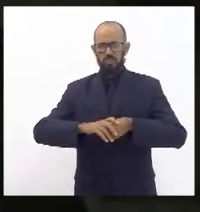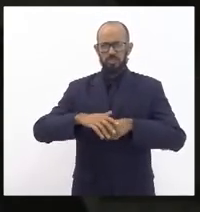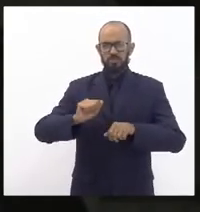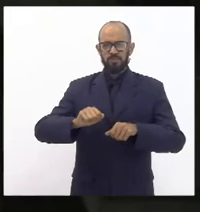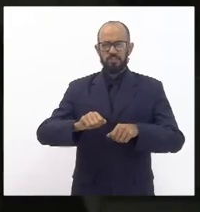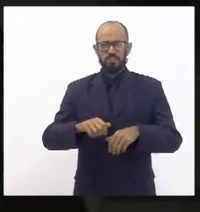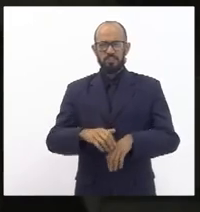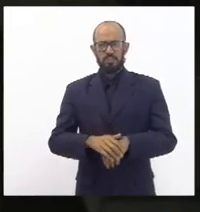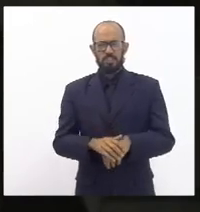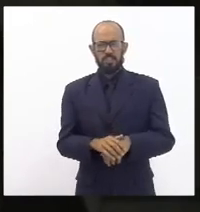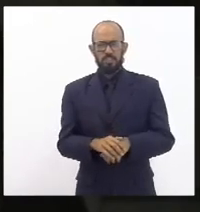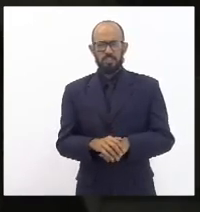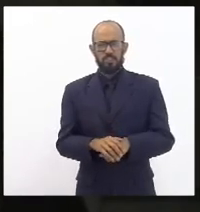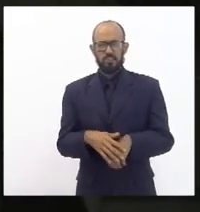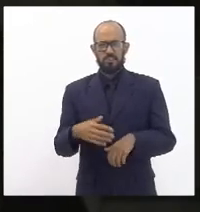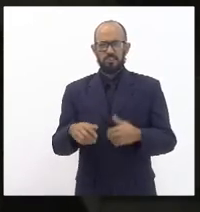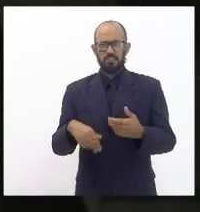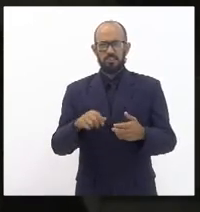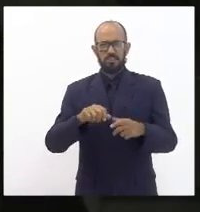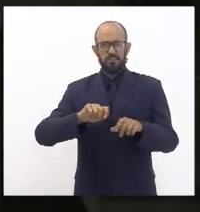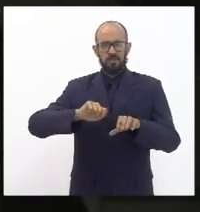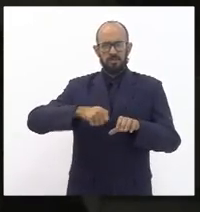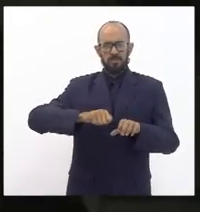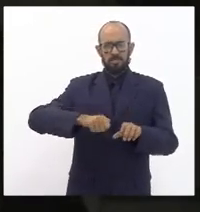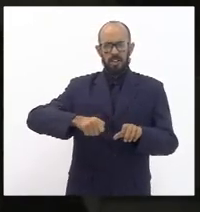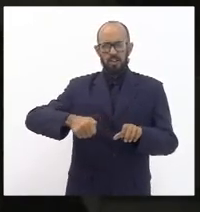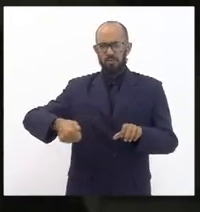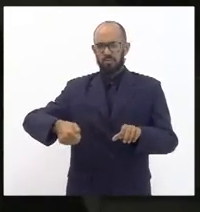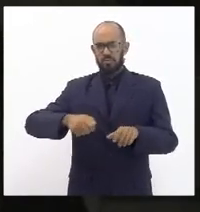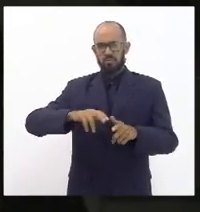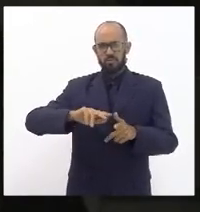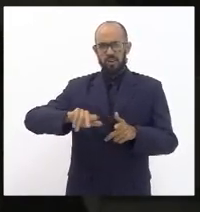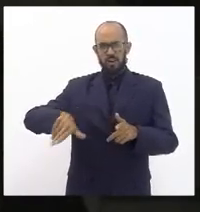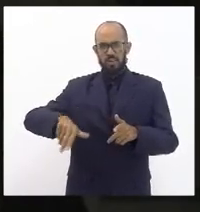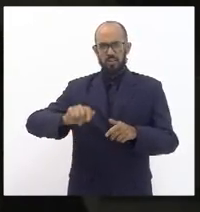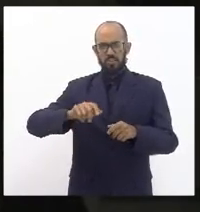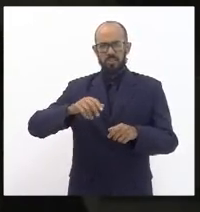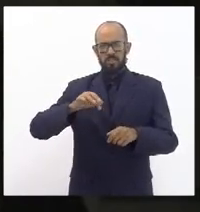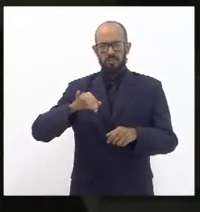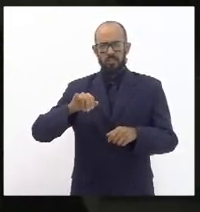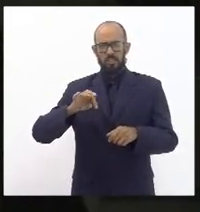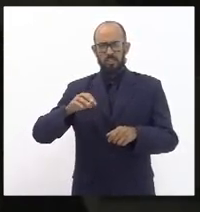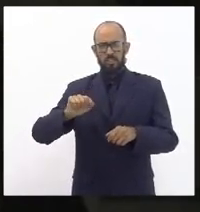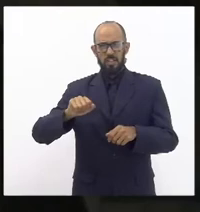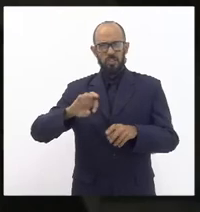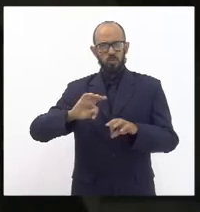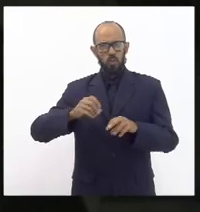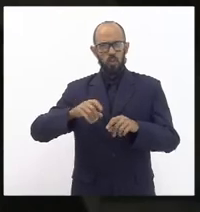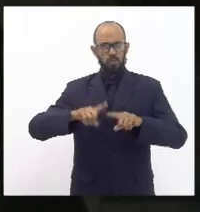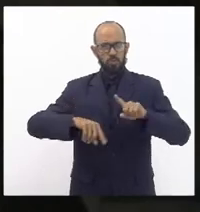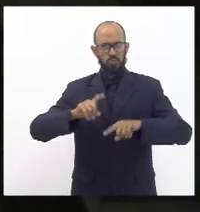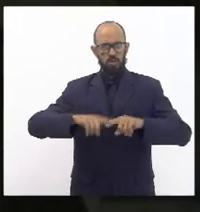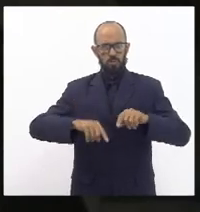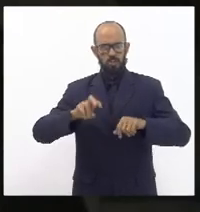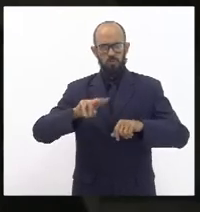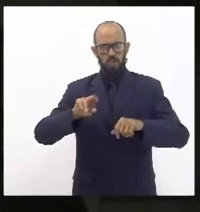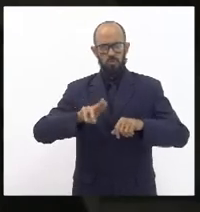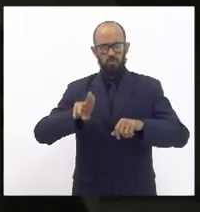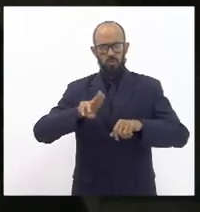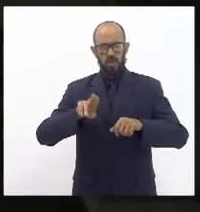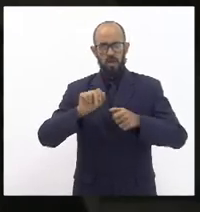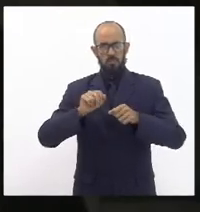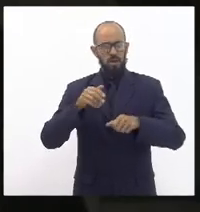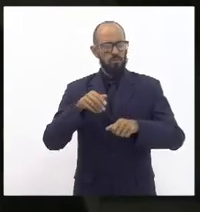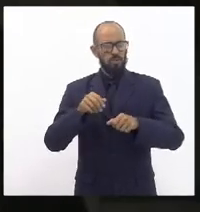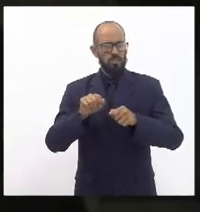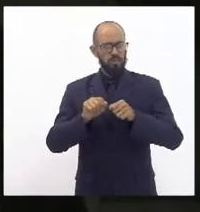enfim Chaves das mais diversas possíveis fita todo o instrumental que vai usar para fazer a